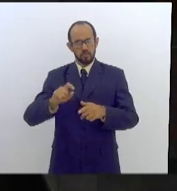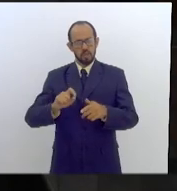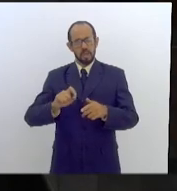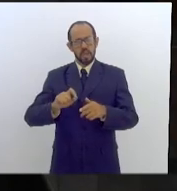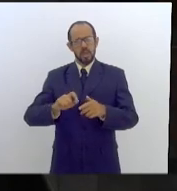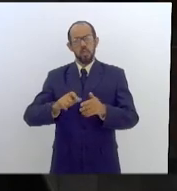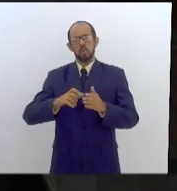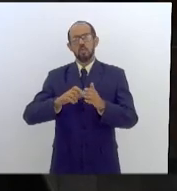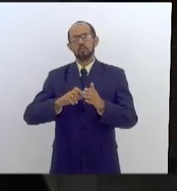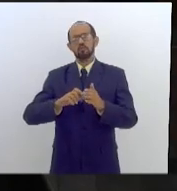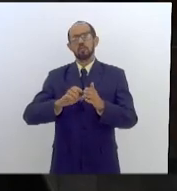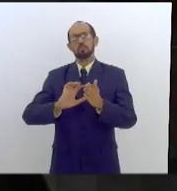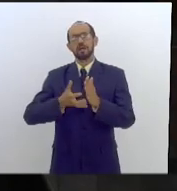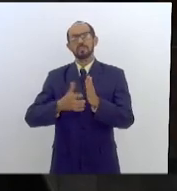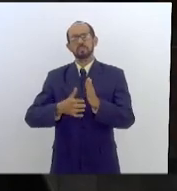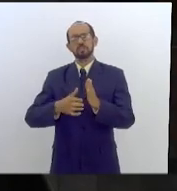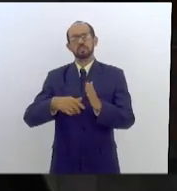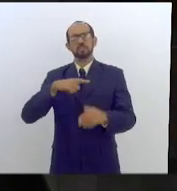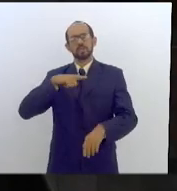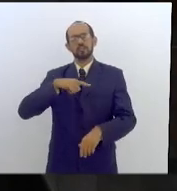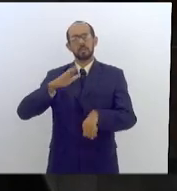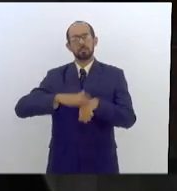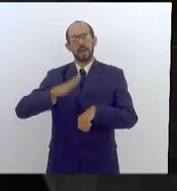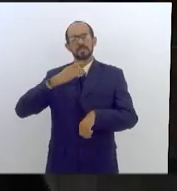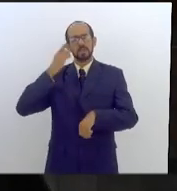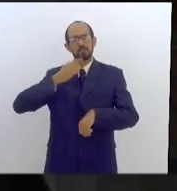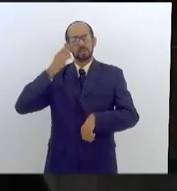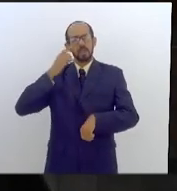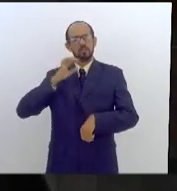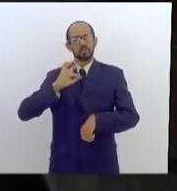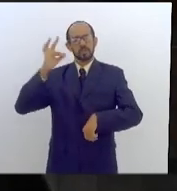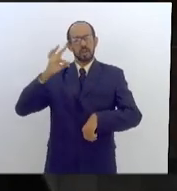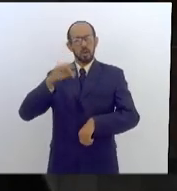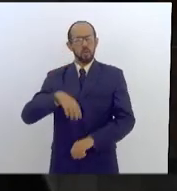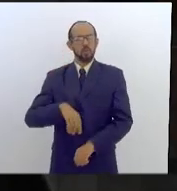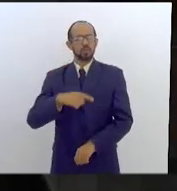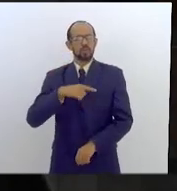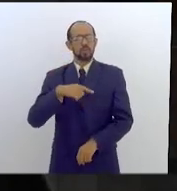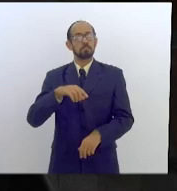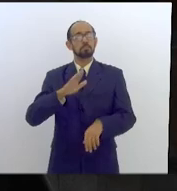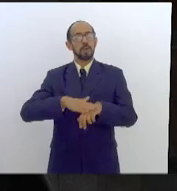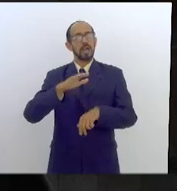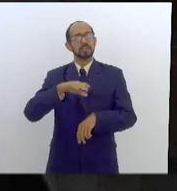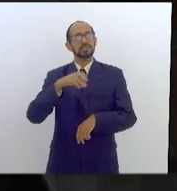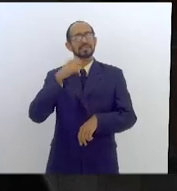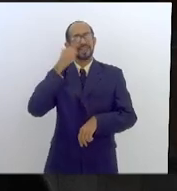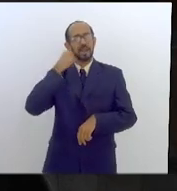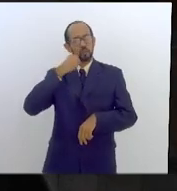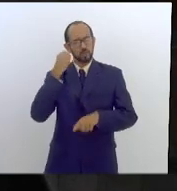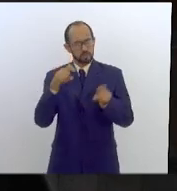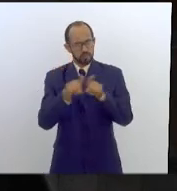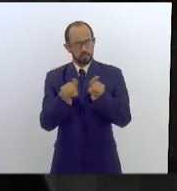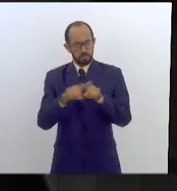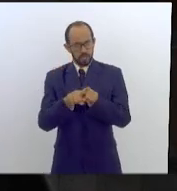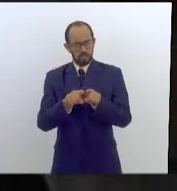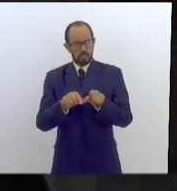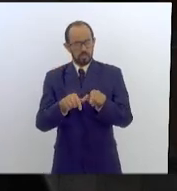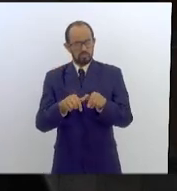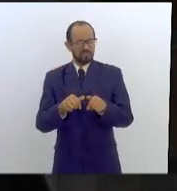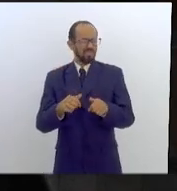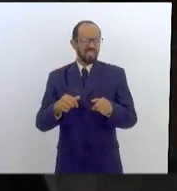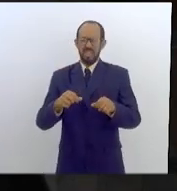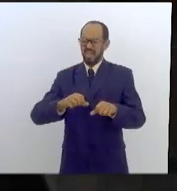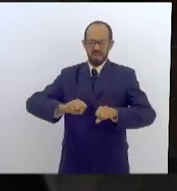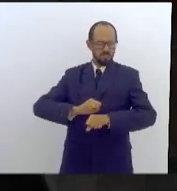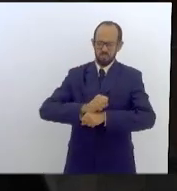eleitos né 99 parlamentares mais senadores eleitos com 8 senadores então é chega a ser repugnante esta